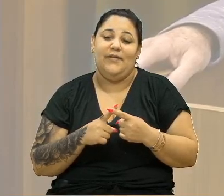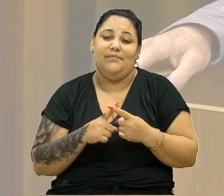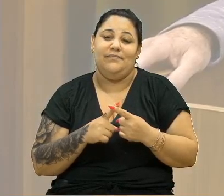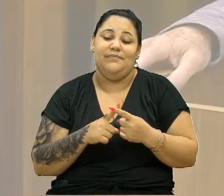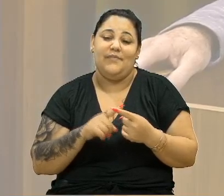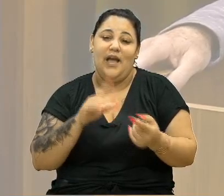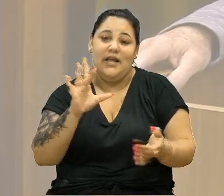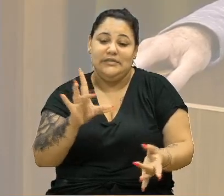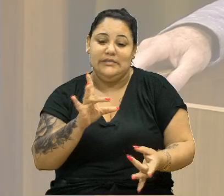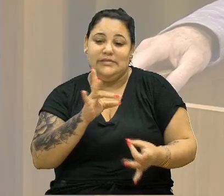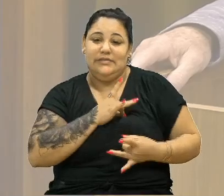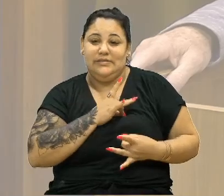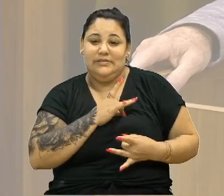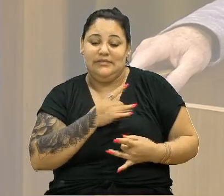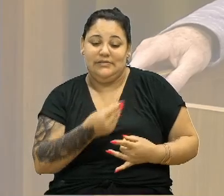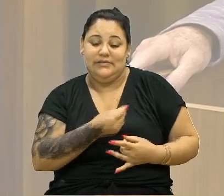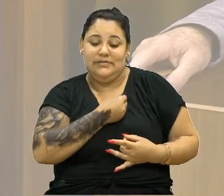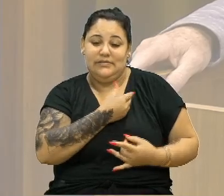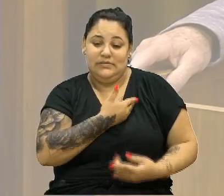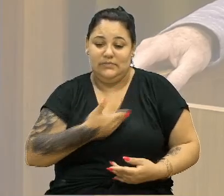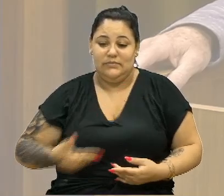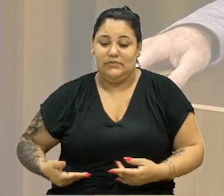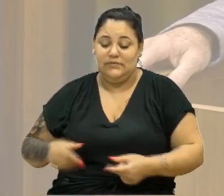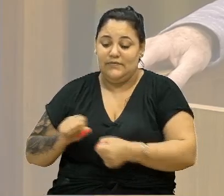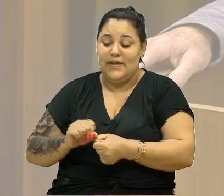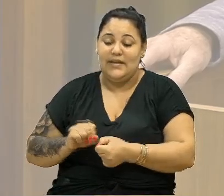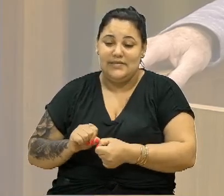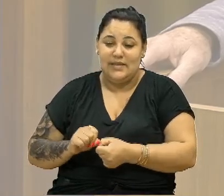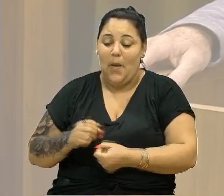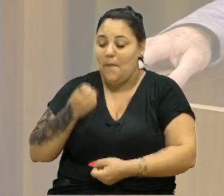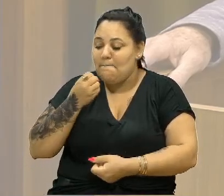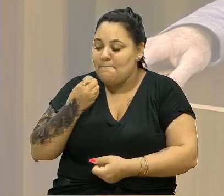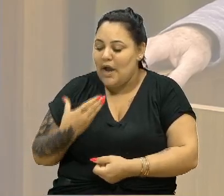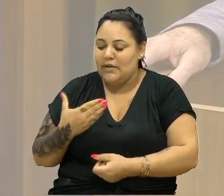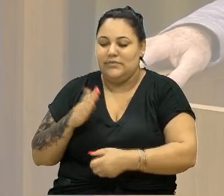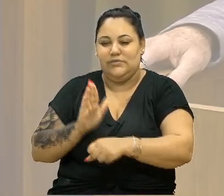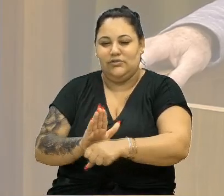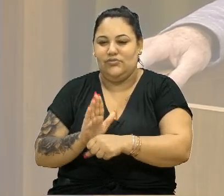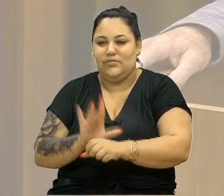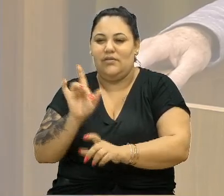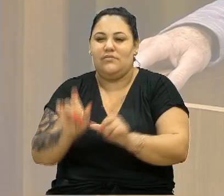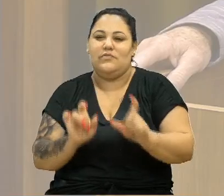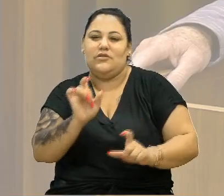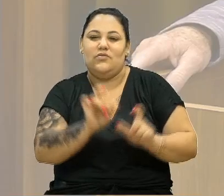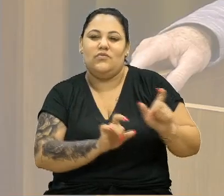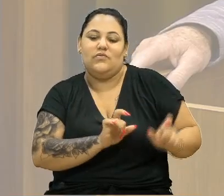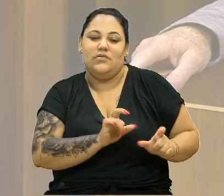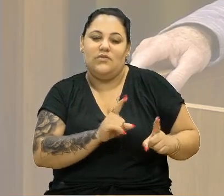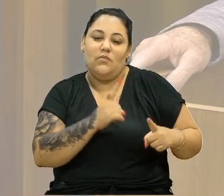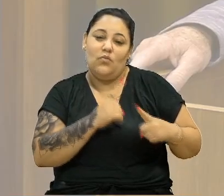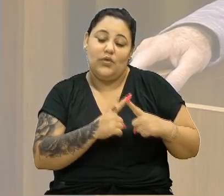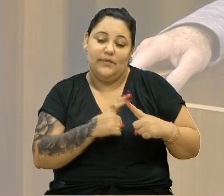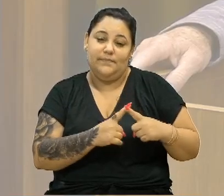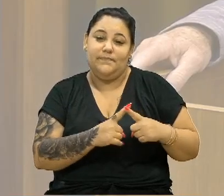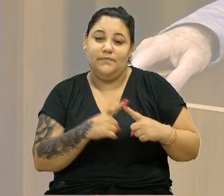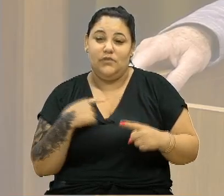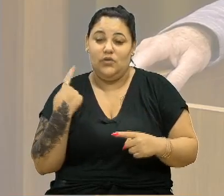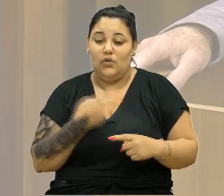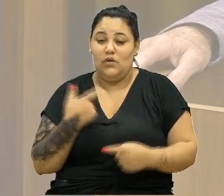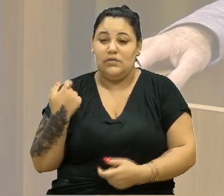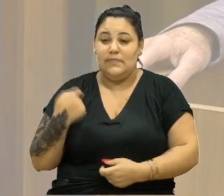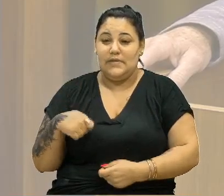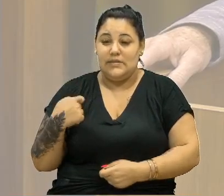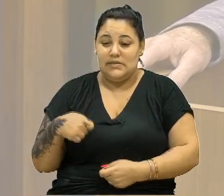pública, de fazer o bem, de ajudar as pessoas, porque nós